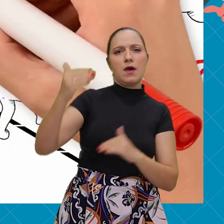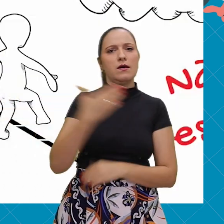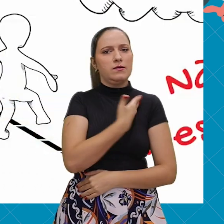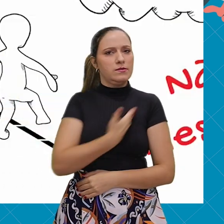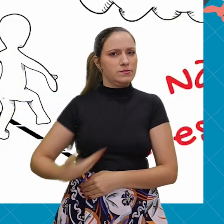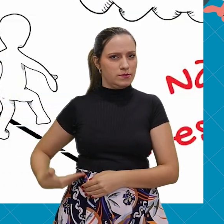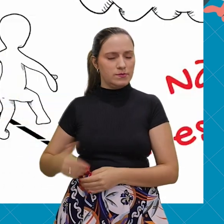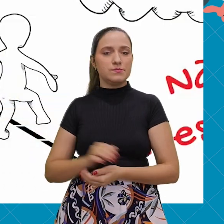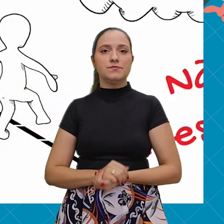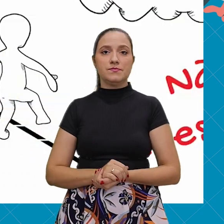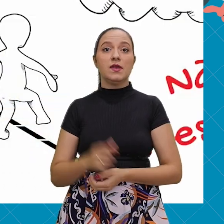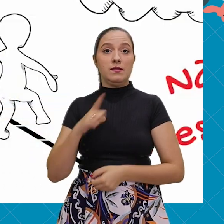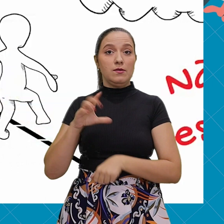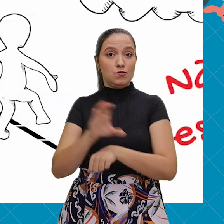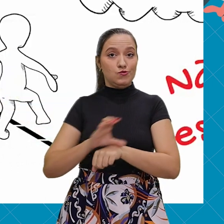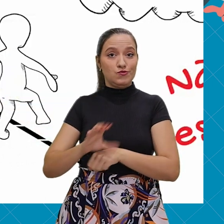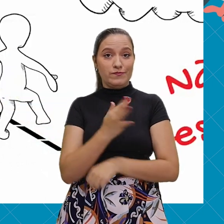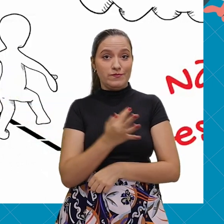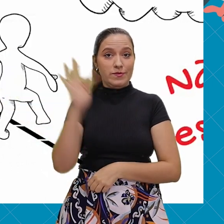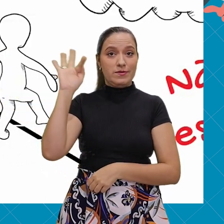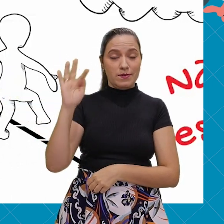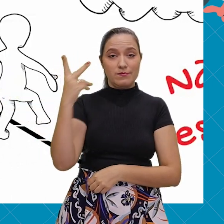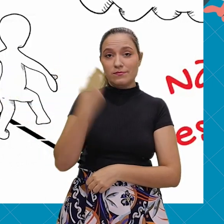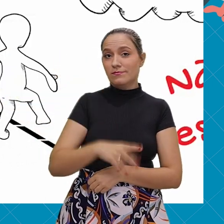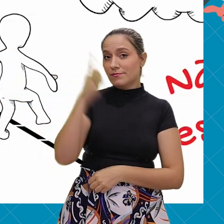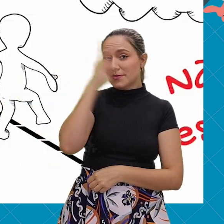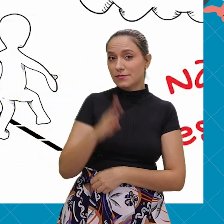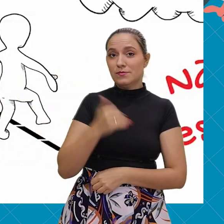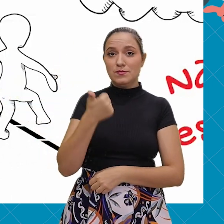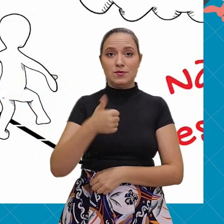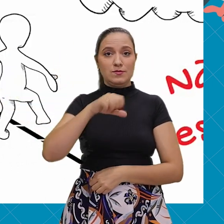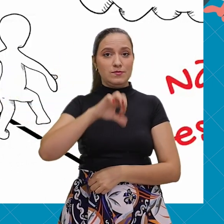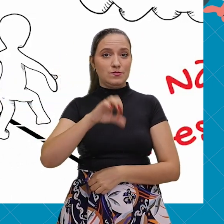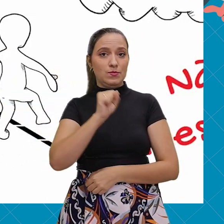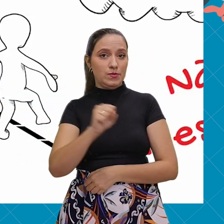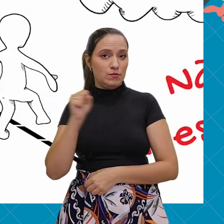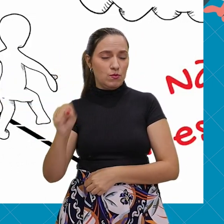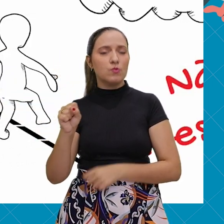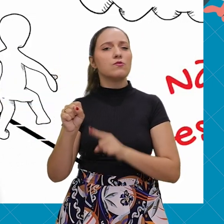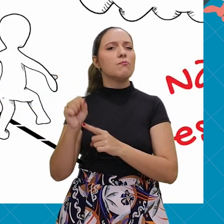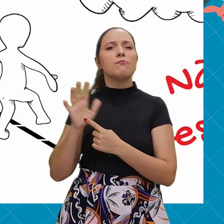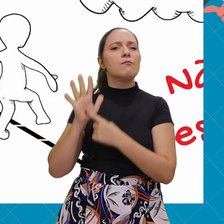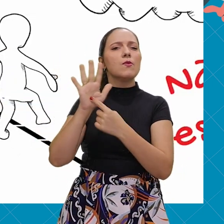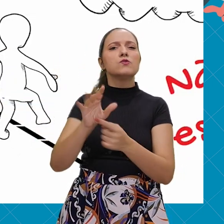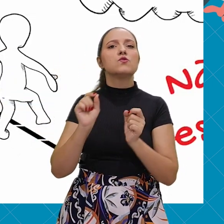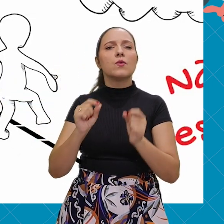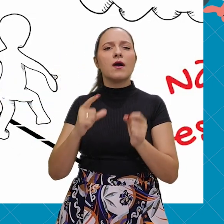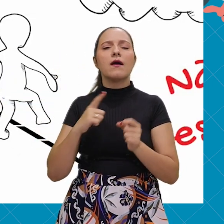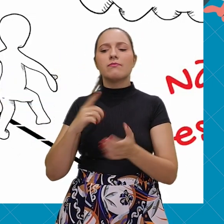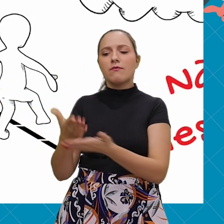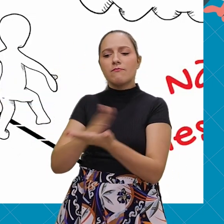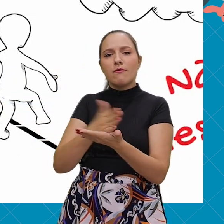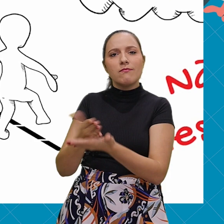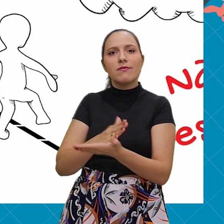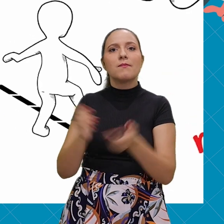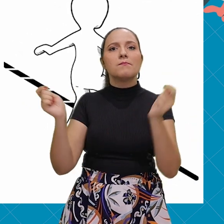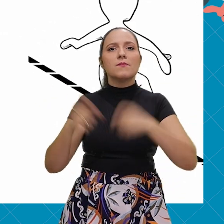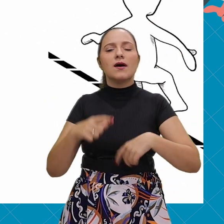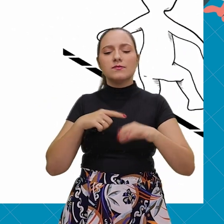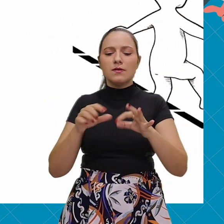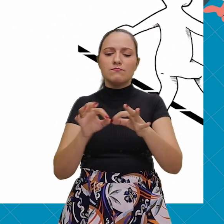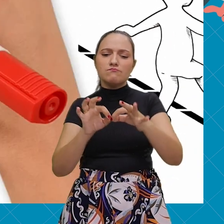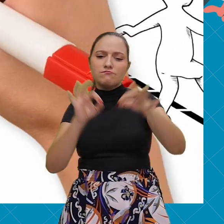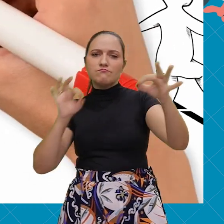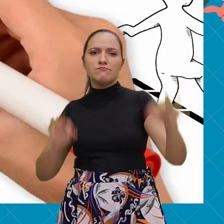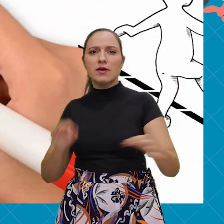do estado. De acordo com a Constituição Federal Brasileira de 1988, a fronteira corresponde a uma faixa de até